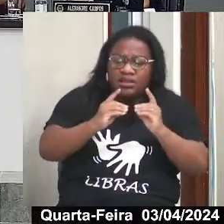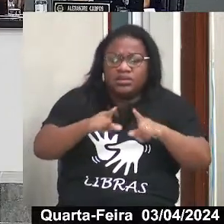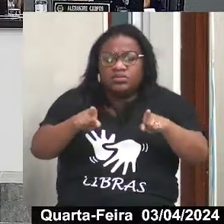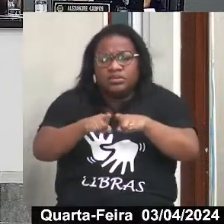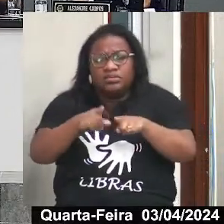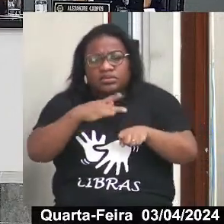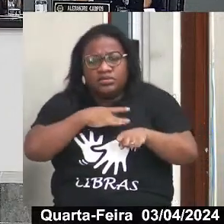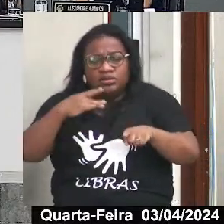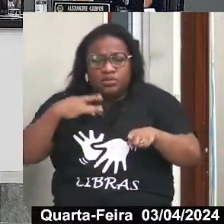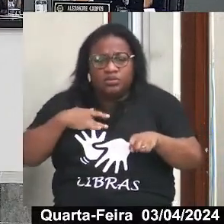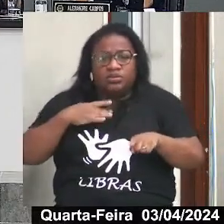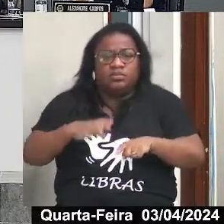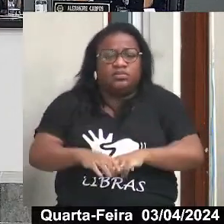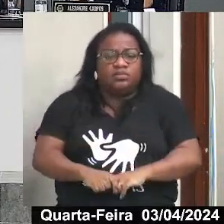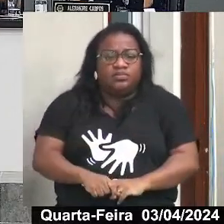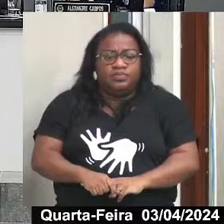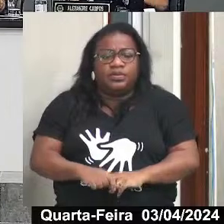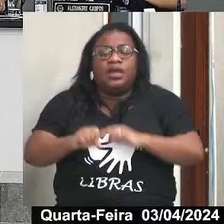SUS.